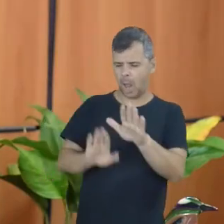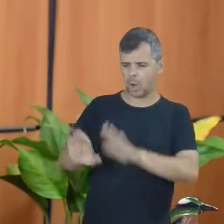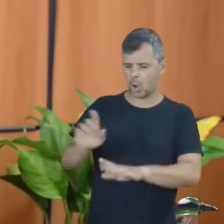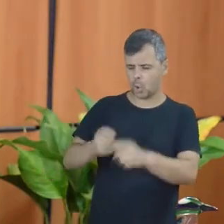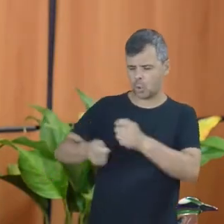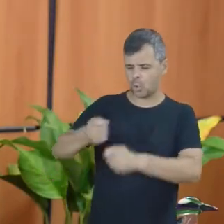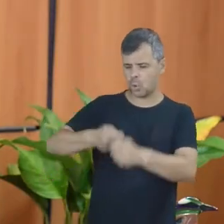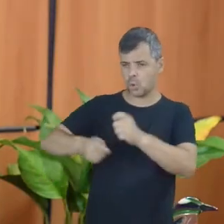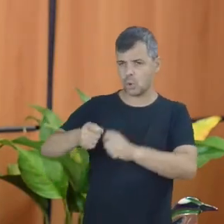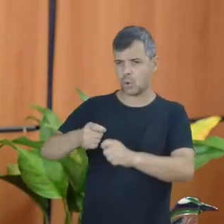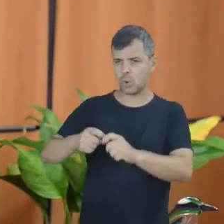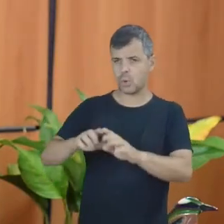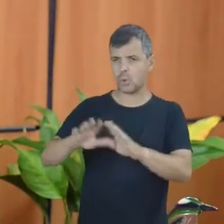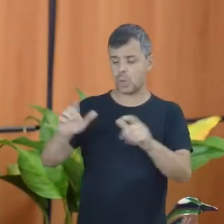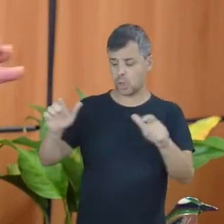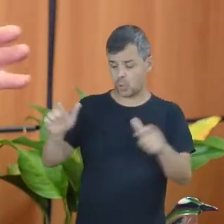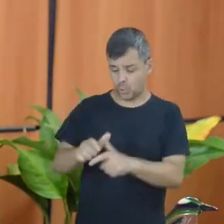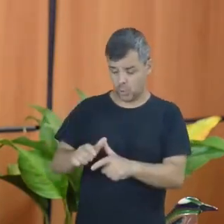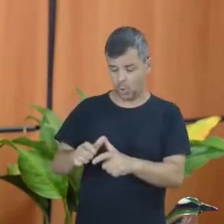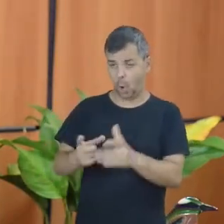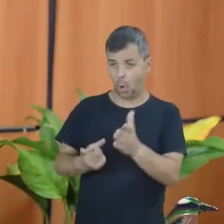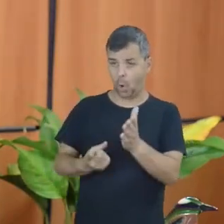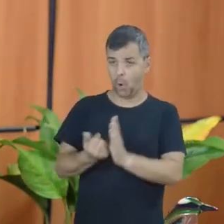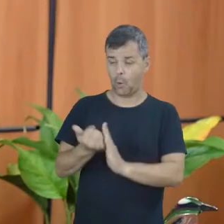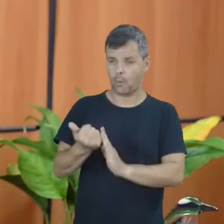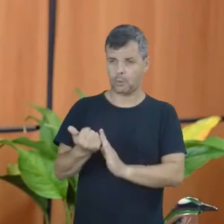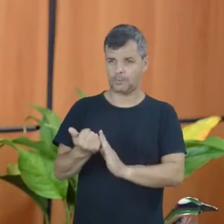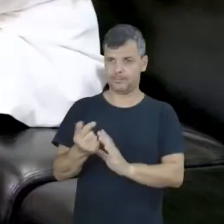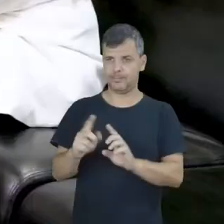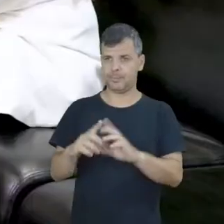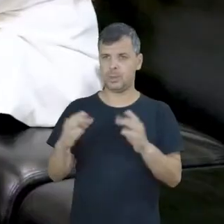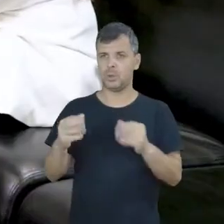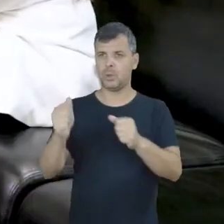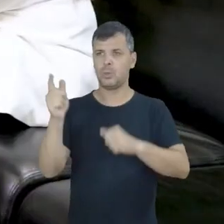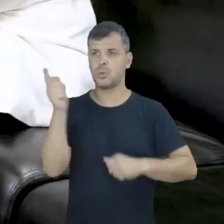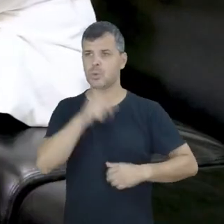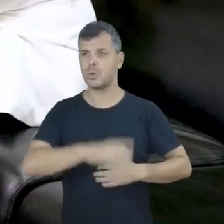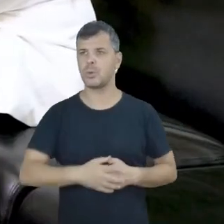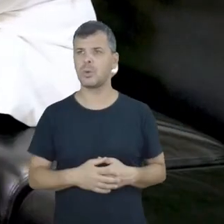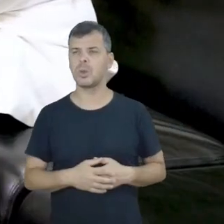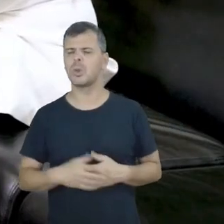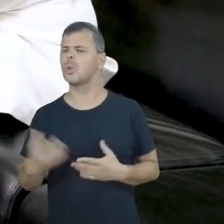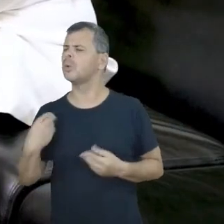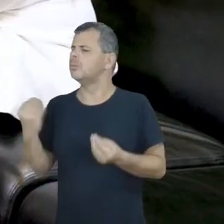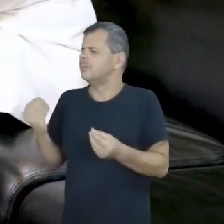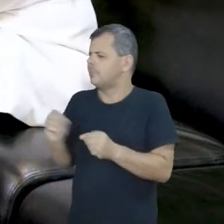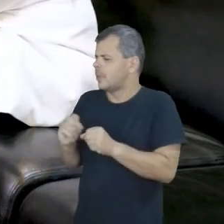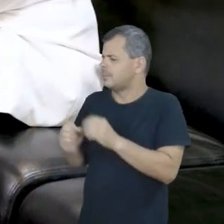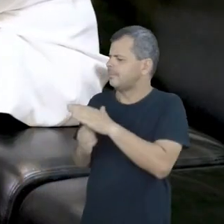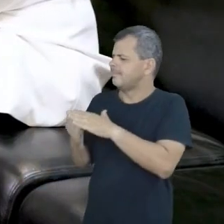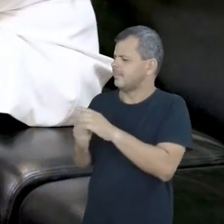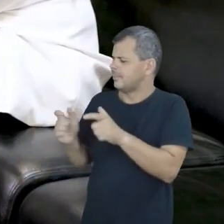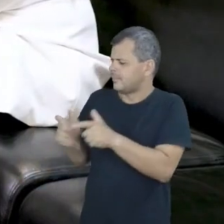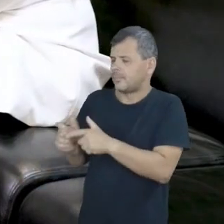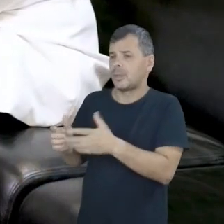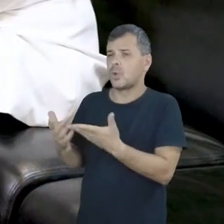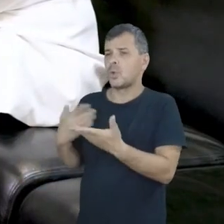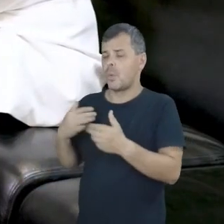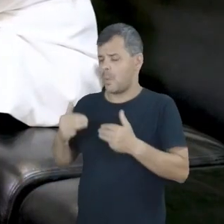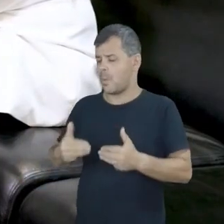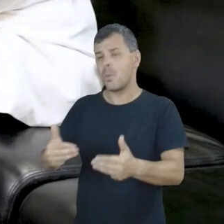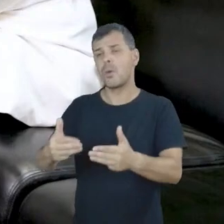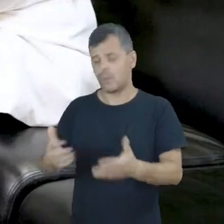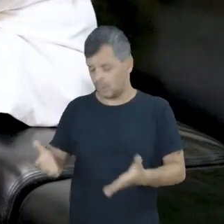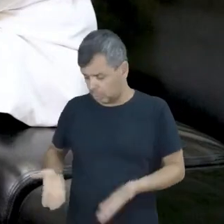controlar a inflação, muitas vezes até diminuir o preço, porém com todo mundo ganhando. E o microempreendedor nessa questão? Como o Ministério